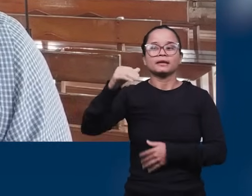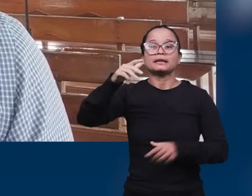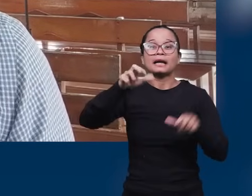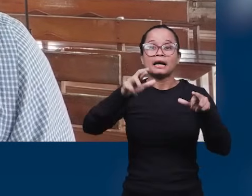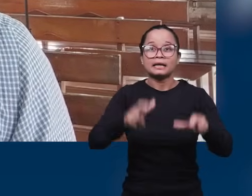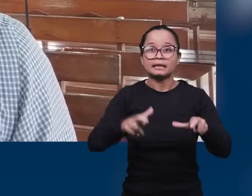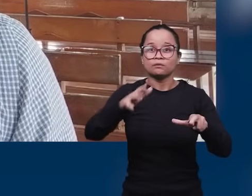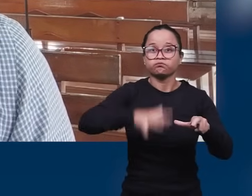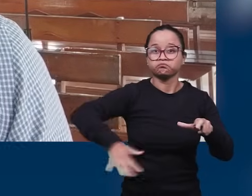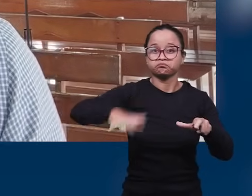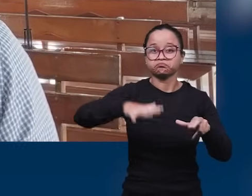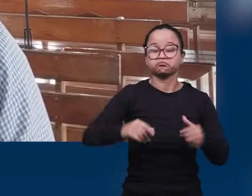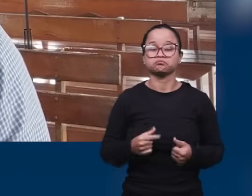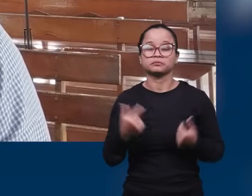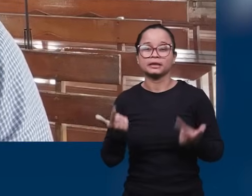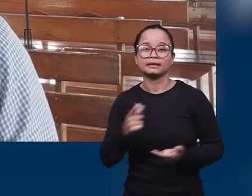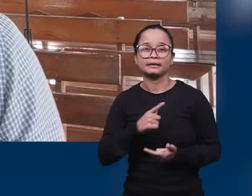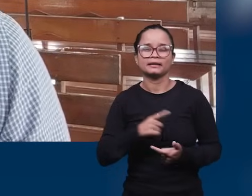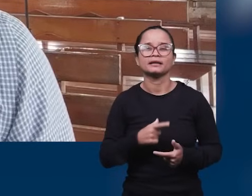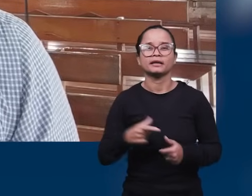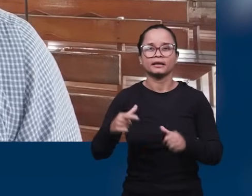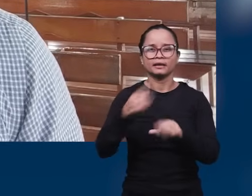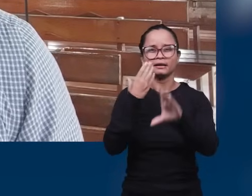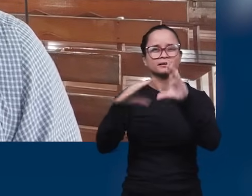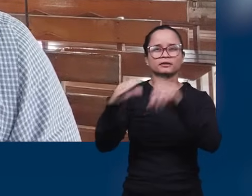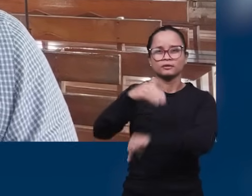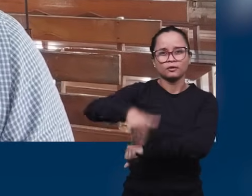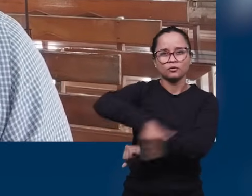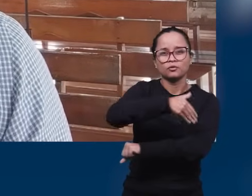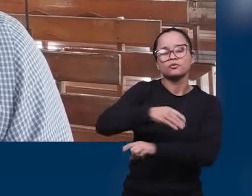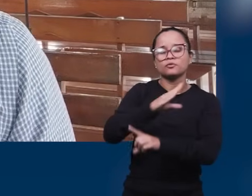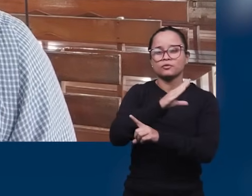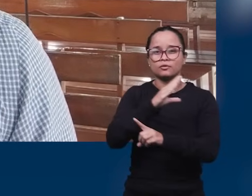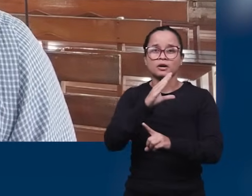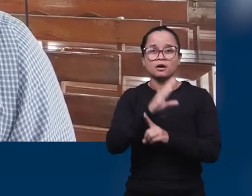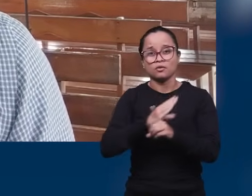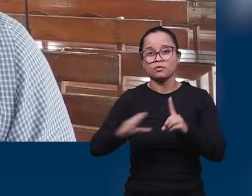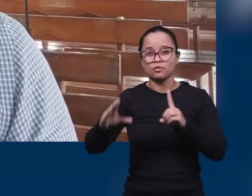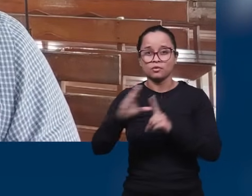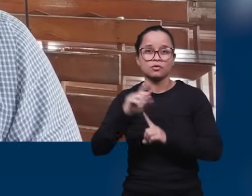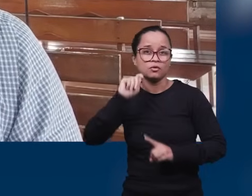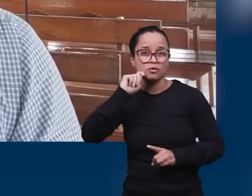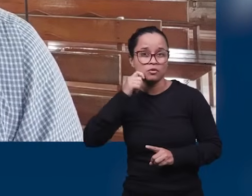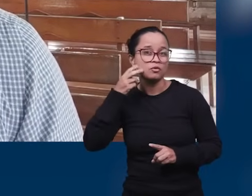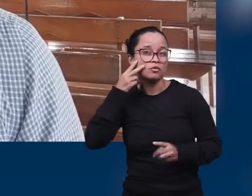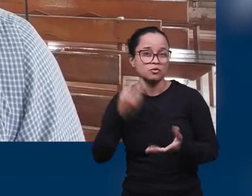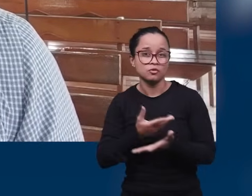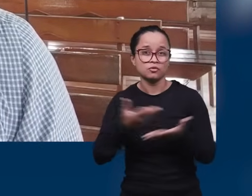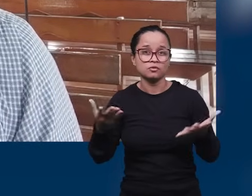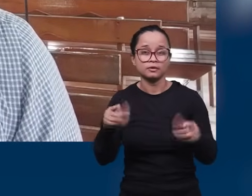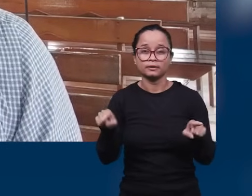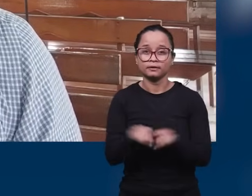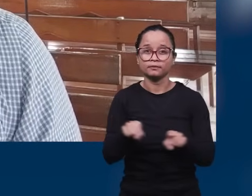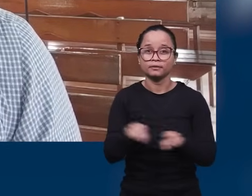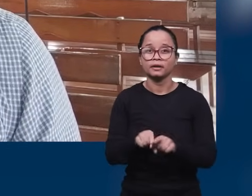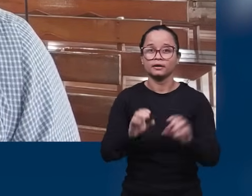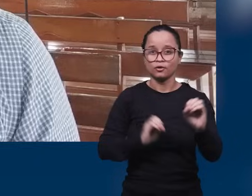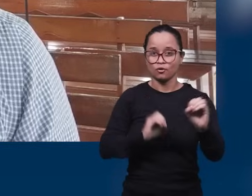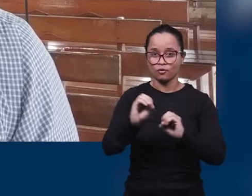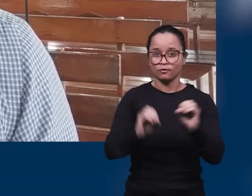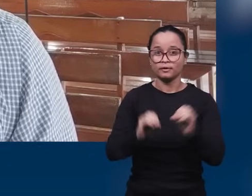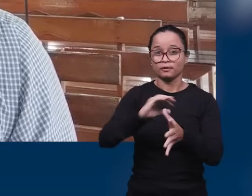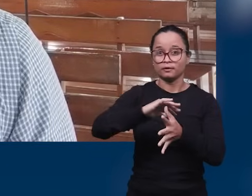aqui na nossa região. Dentre eles, serenata, culto de ceia, falaremos também de